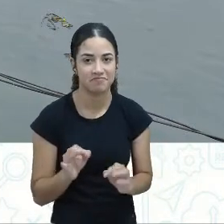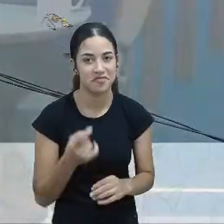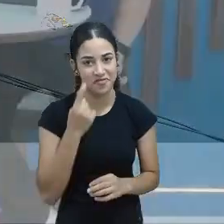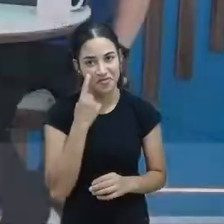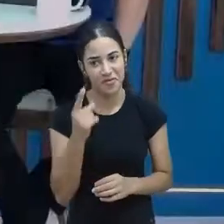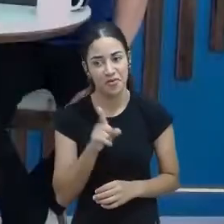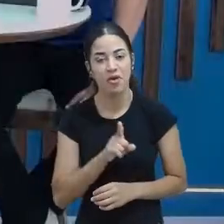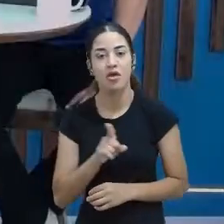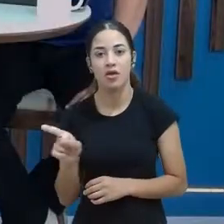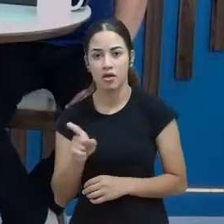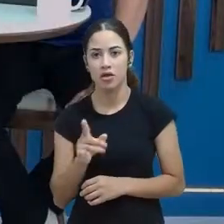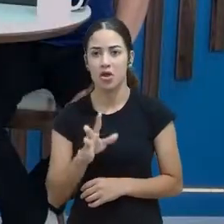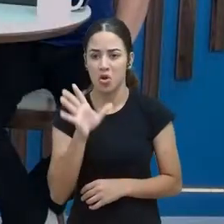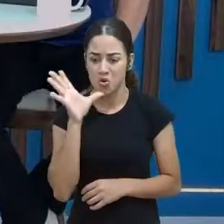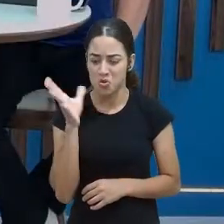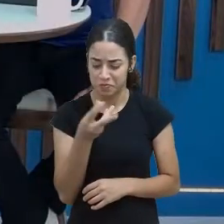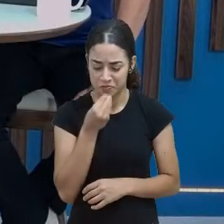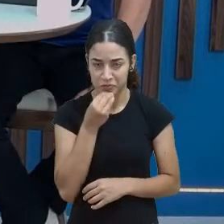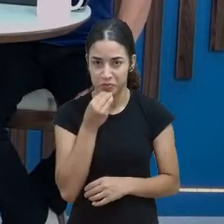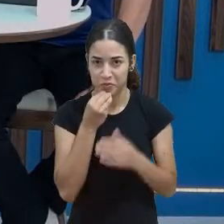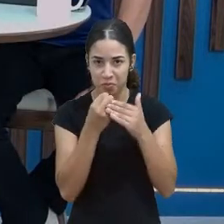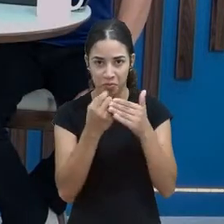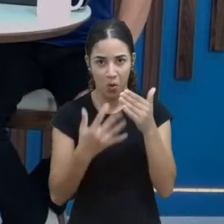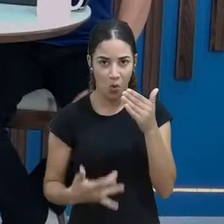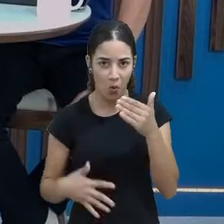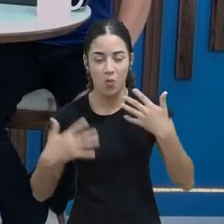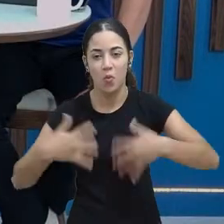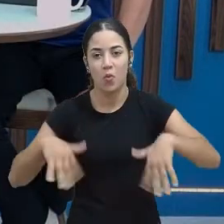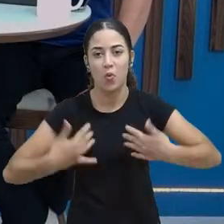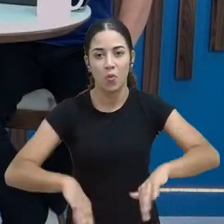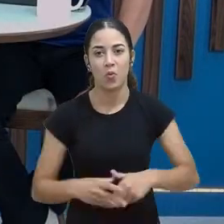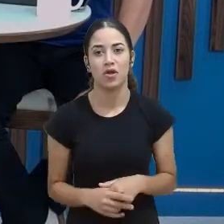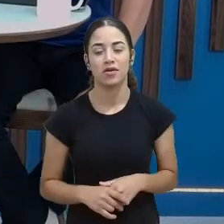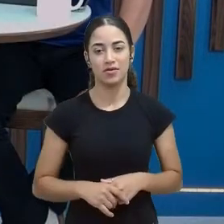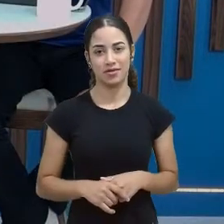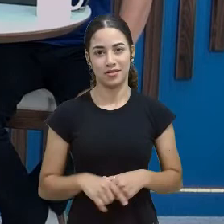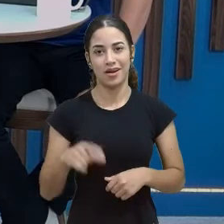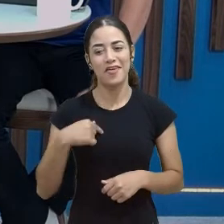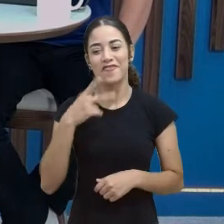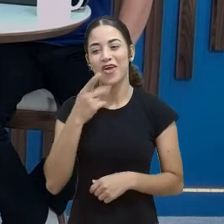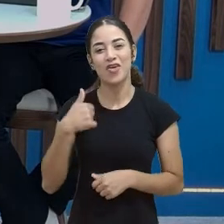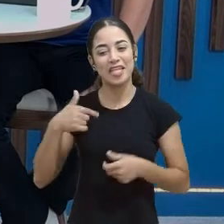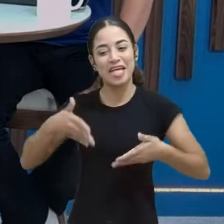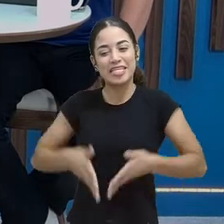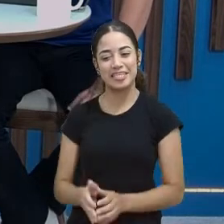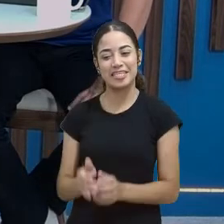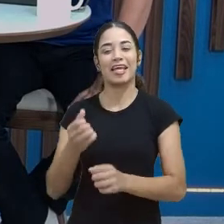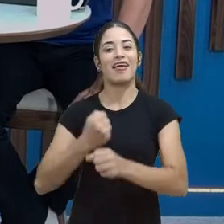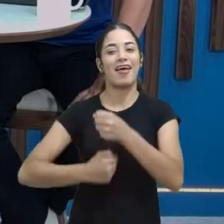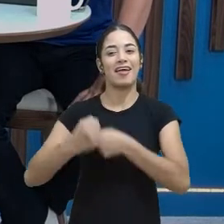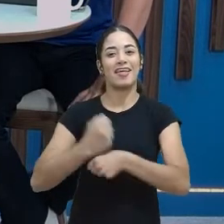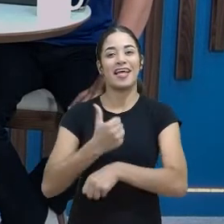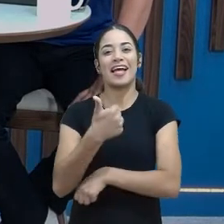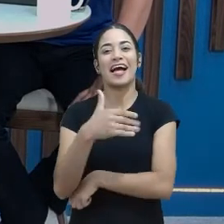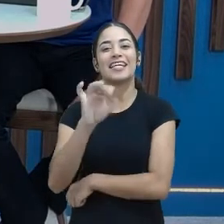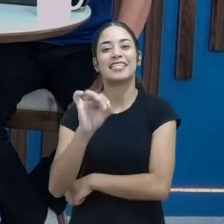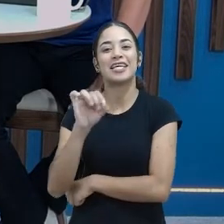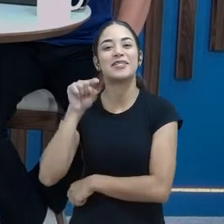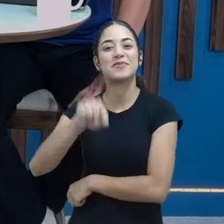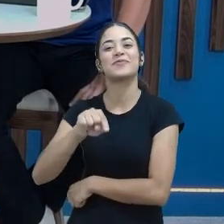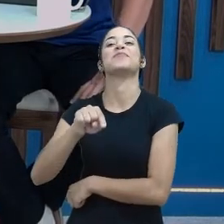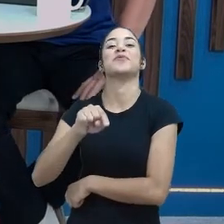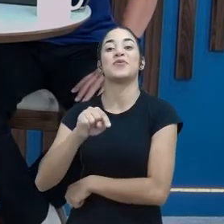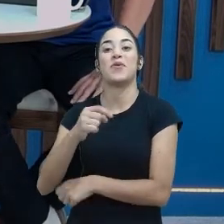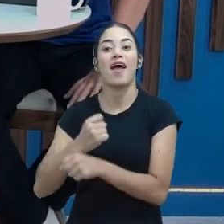Giorgio aí? É conhecimento demais. Eu nasci há 10 mil anos atrás. Tá, e não tem nada nesse mundo que eu não